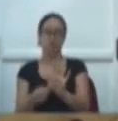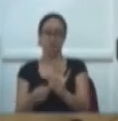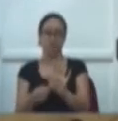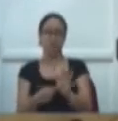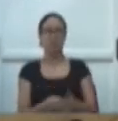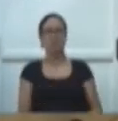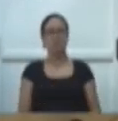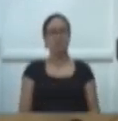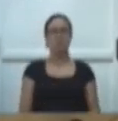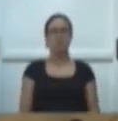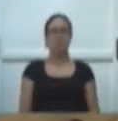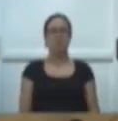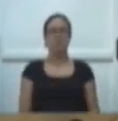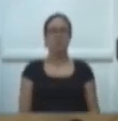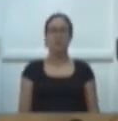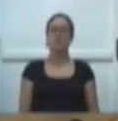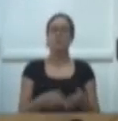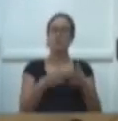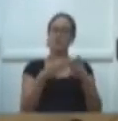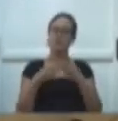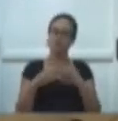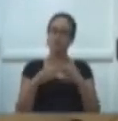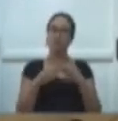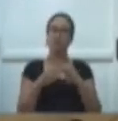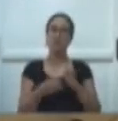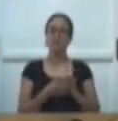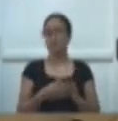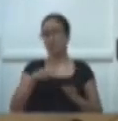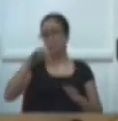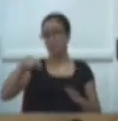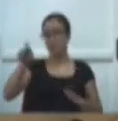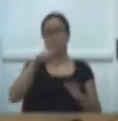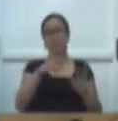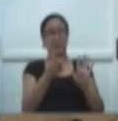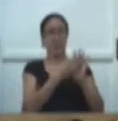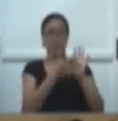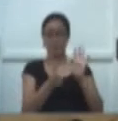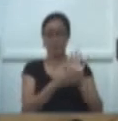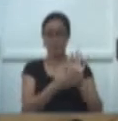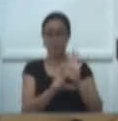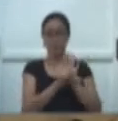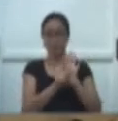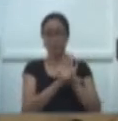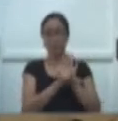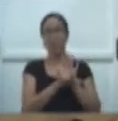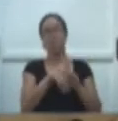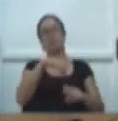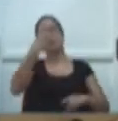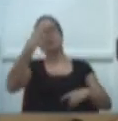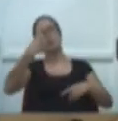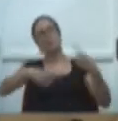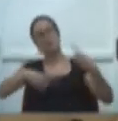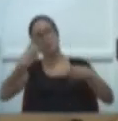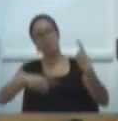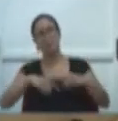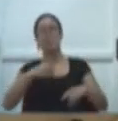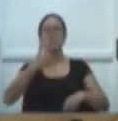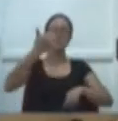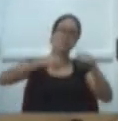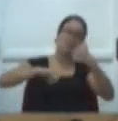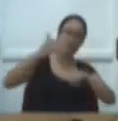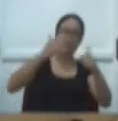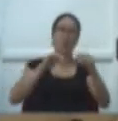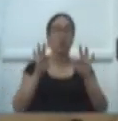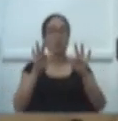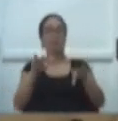ora apresentado. Solicitamos que a presente proposta de lei complementar seja apreciada, discutida e,